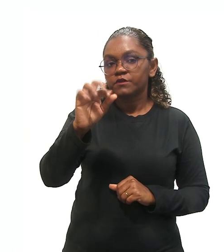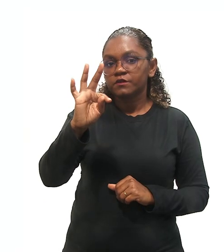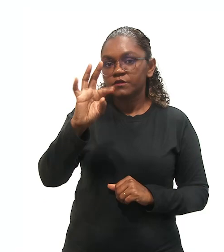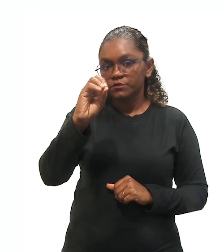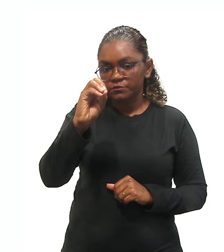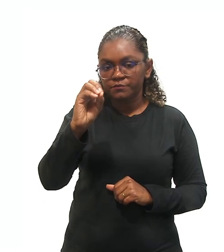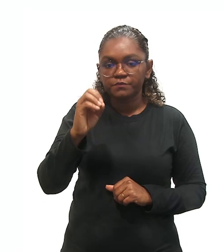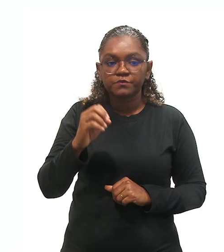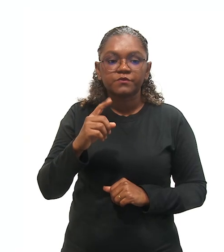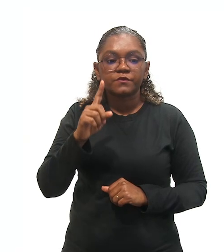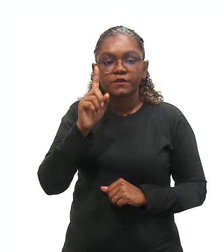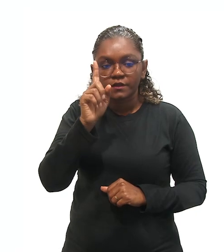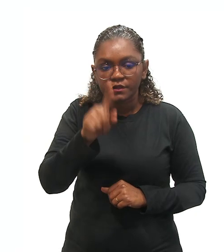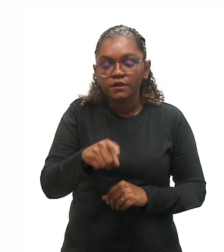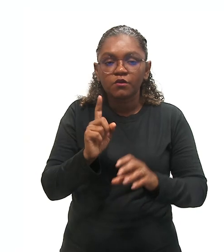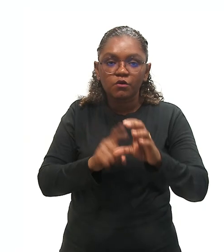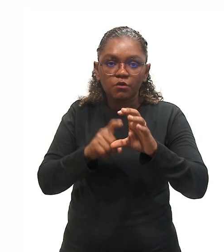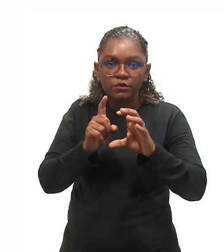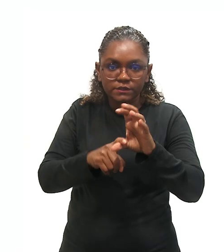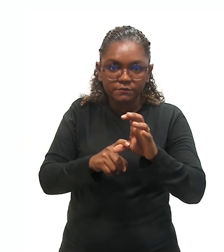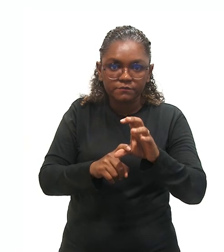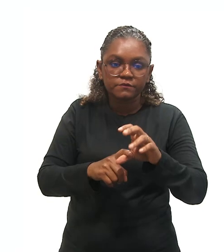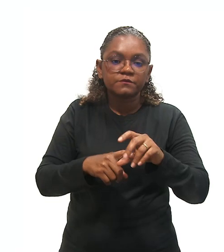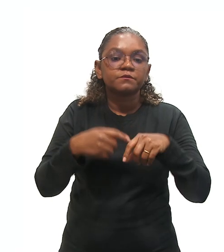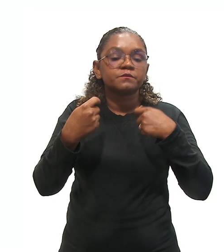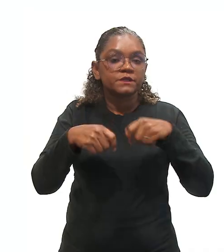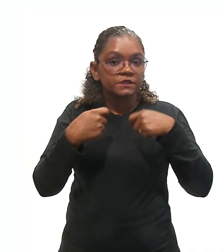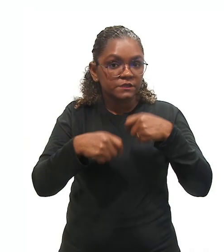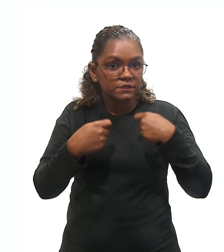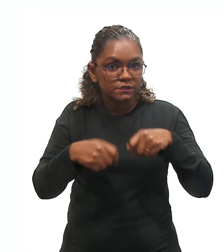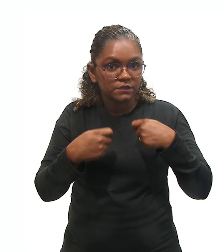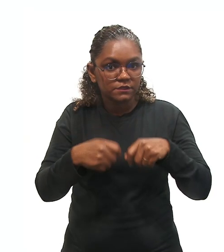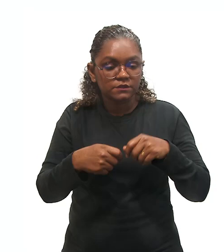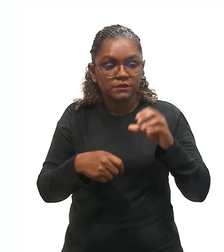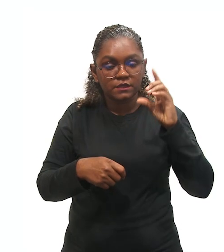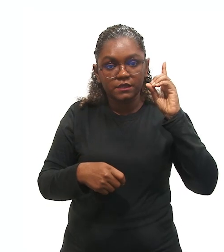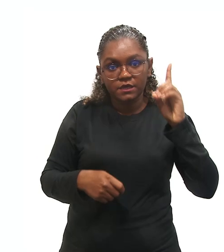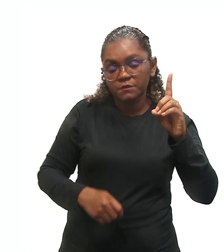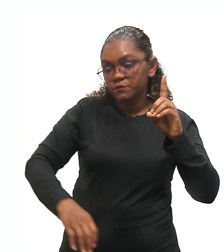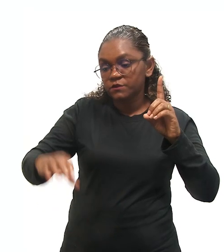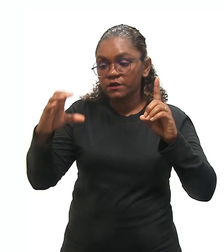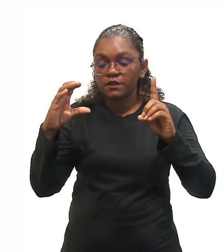para cada débito em uma conta deve haver um crédito